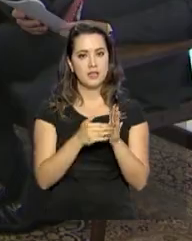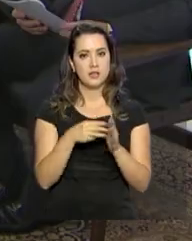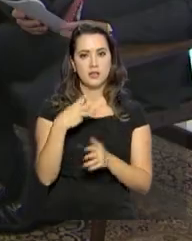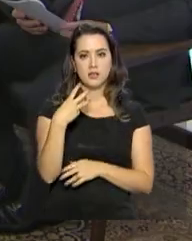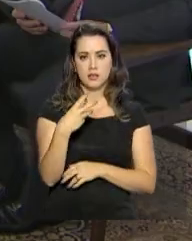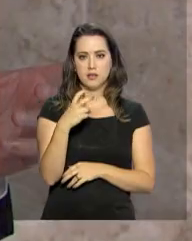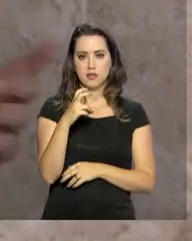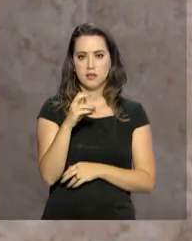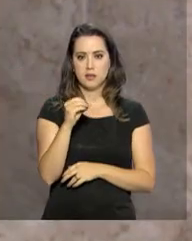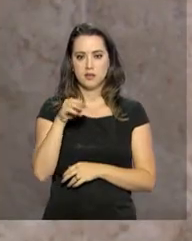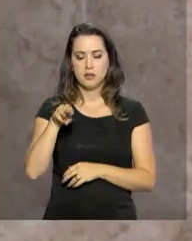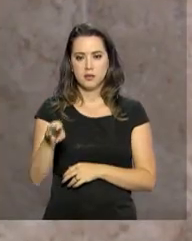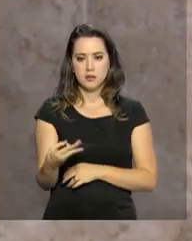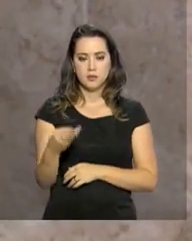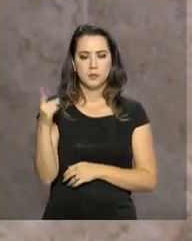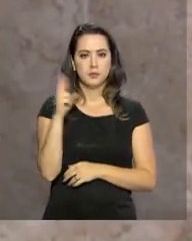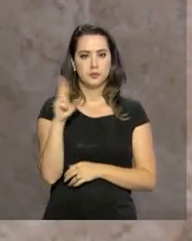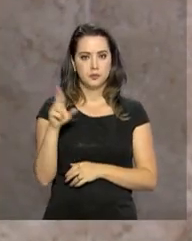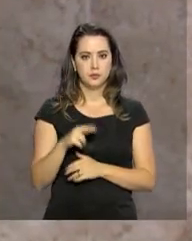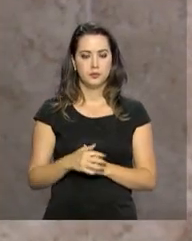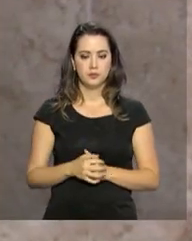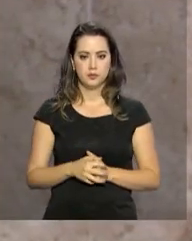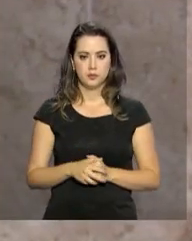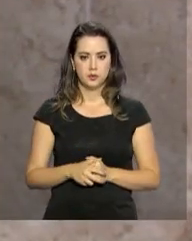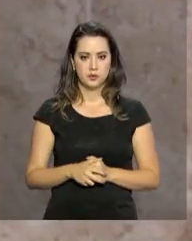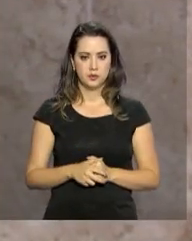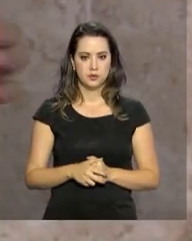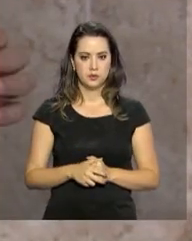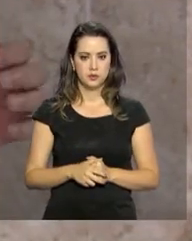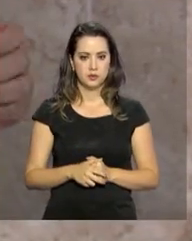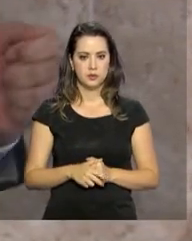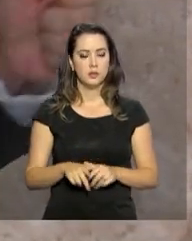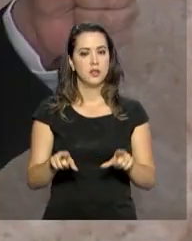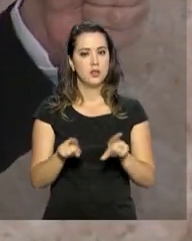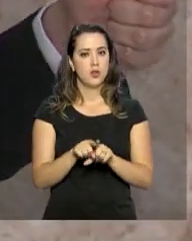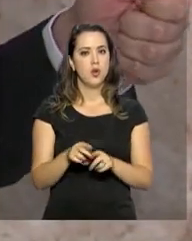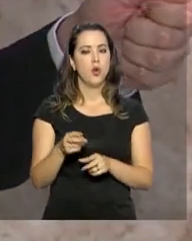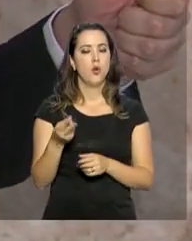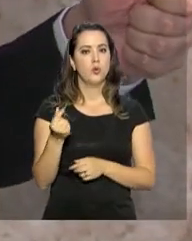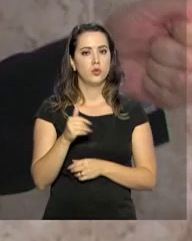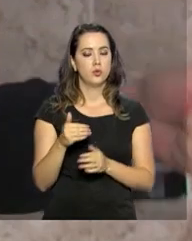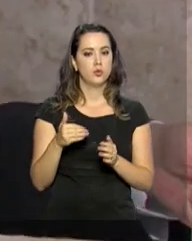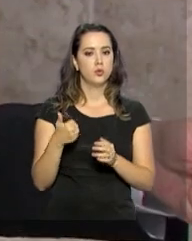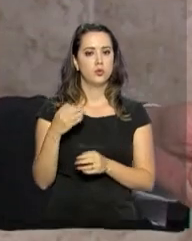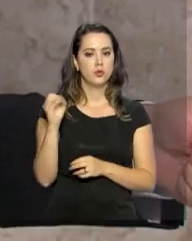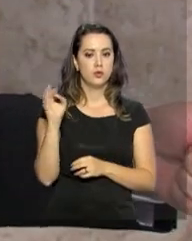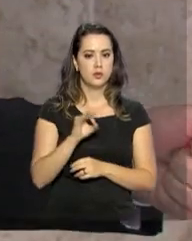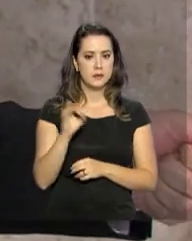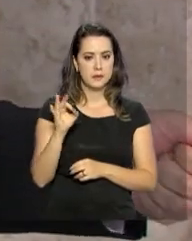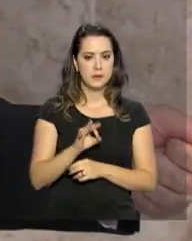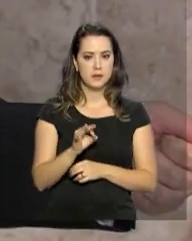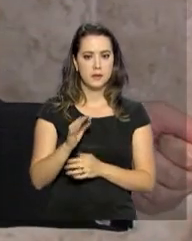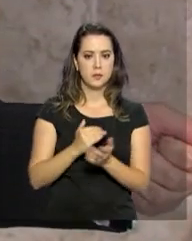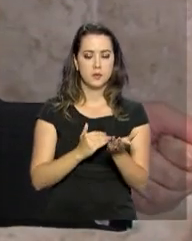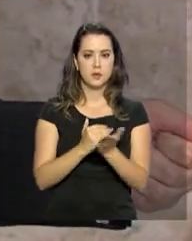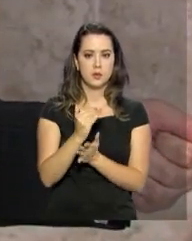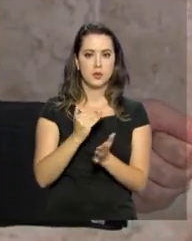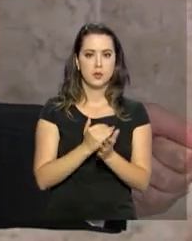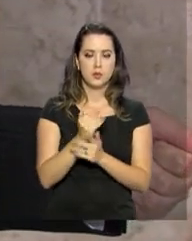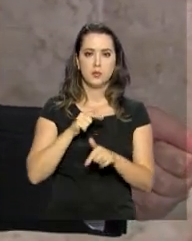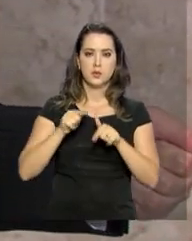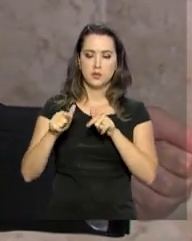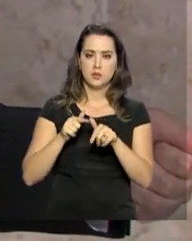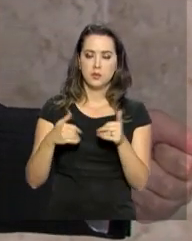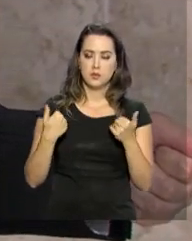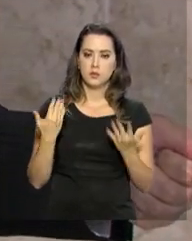milhões de reais o importante que é o dinheiro sai 100% no início da operação não